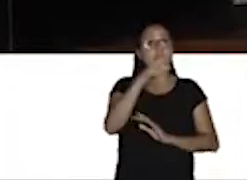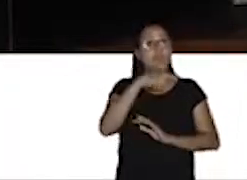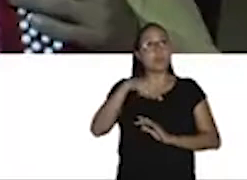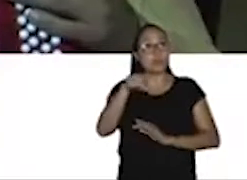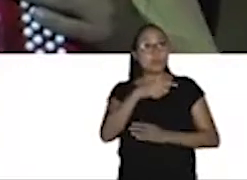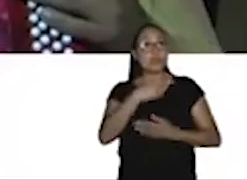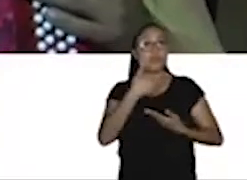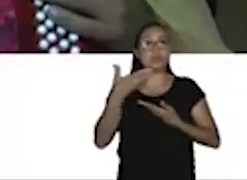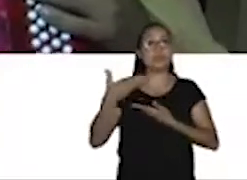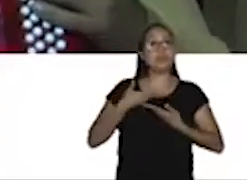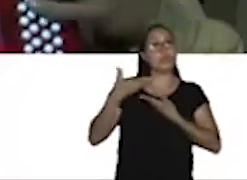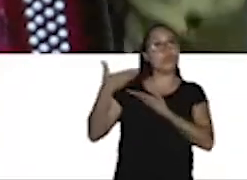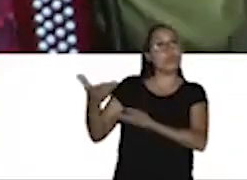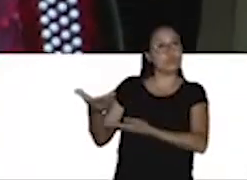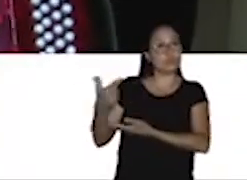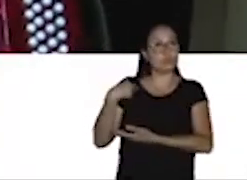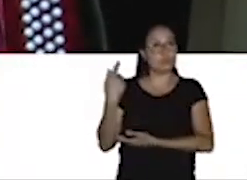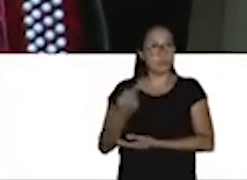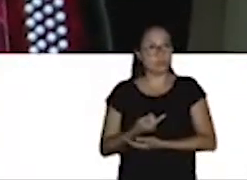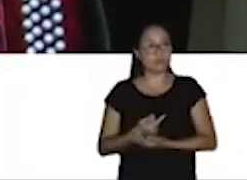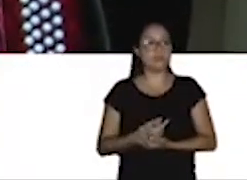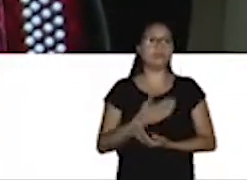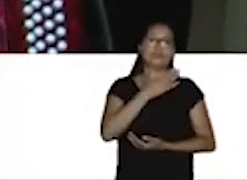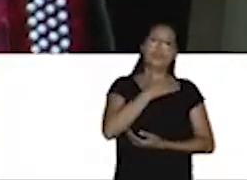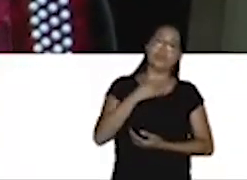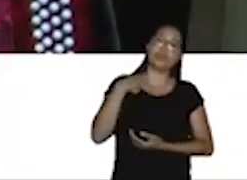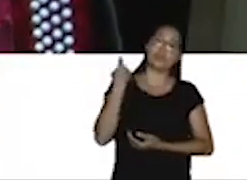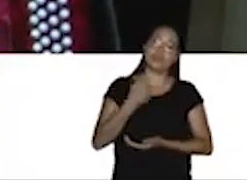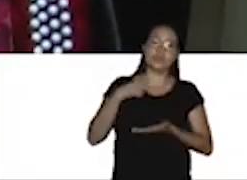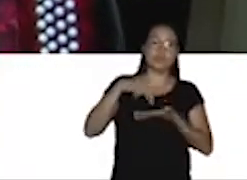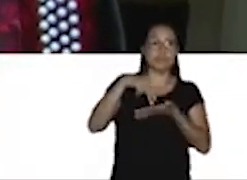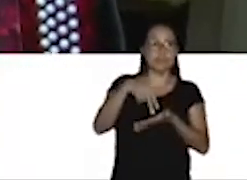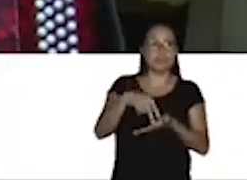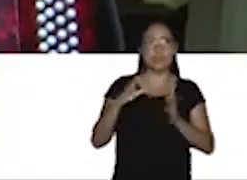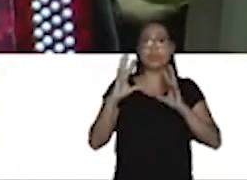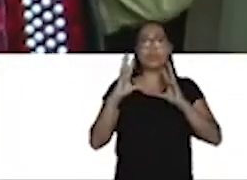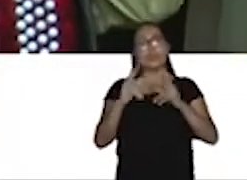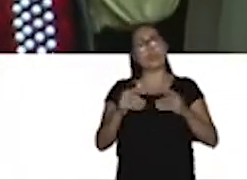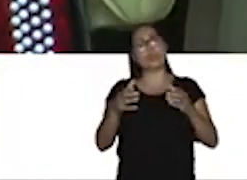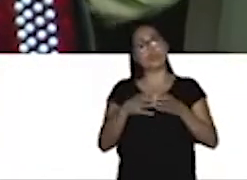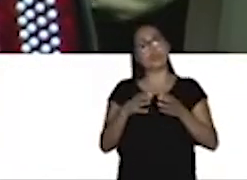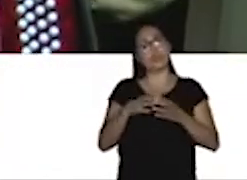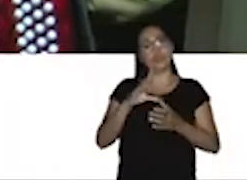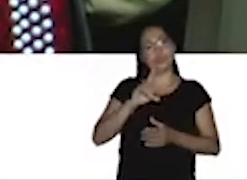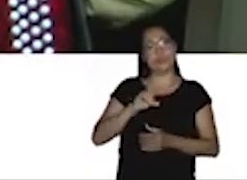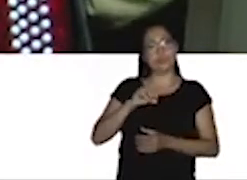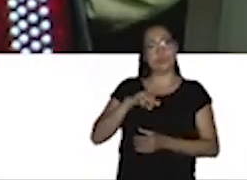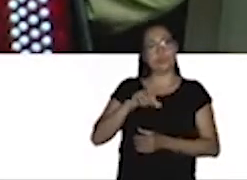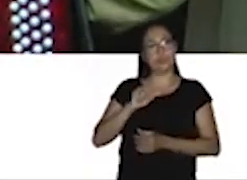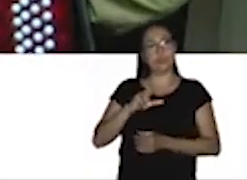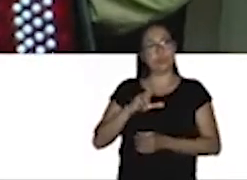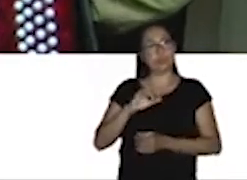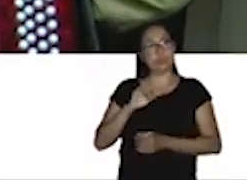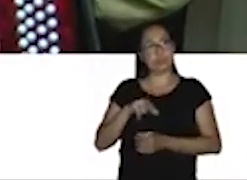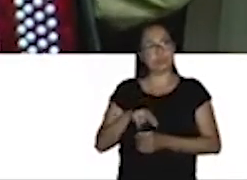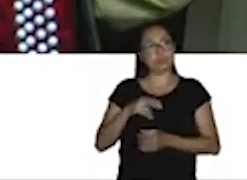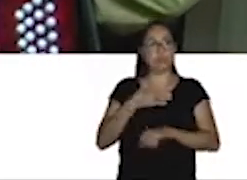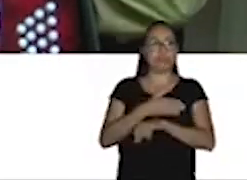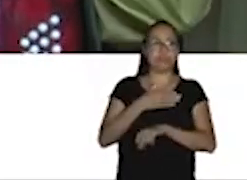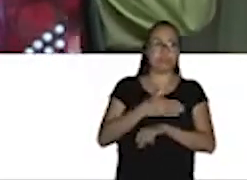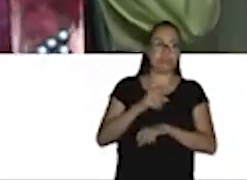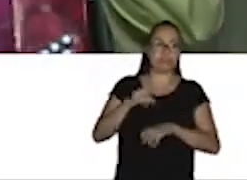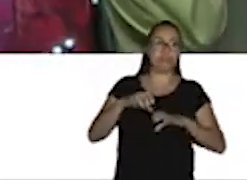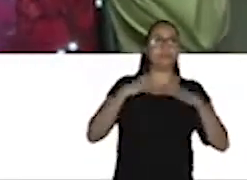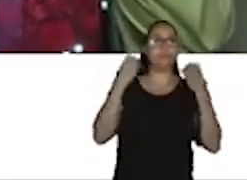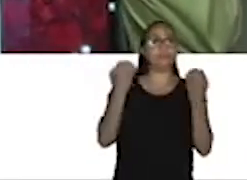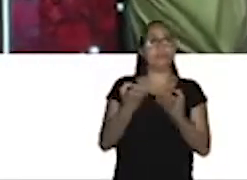da Demarim Produções, a toda a equipe, por nos convidar a fazer parte deste grande evento de Passo